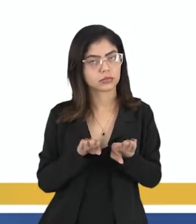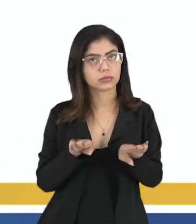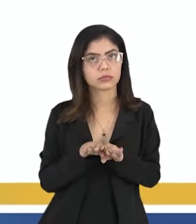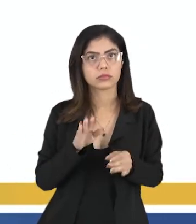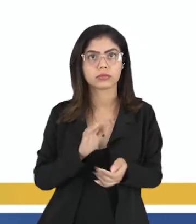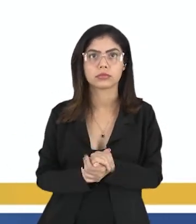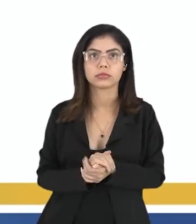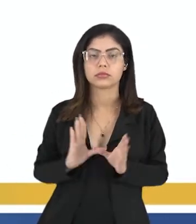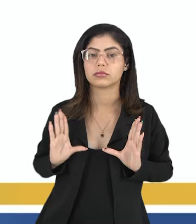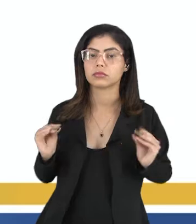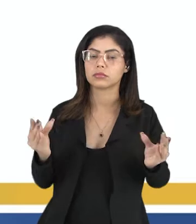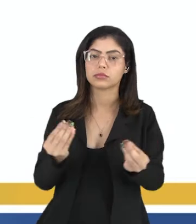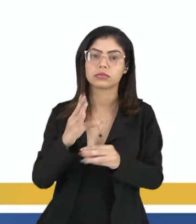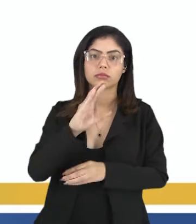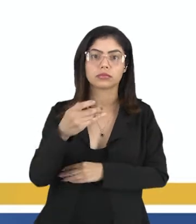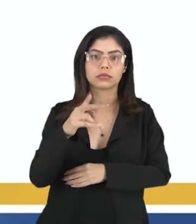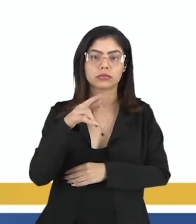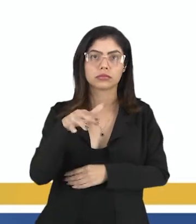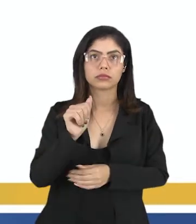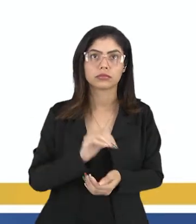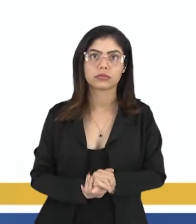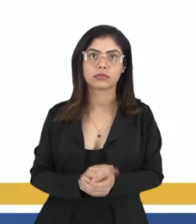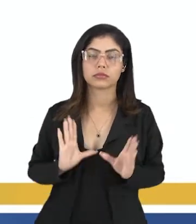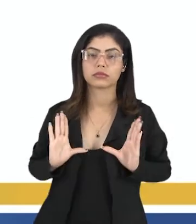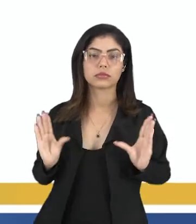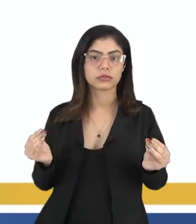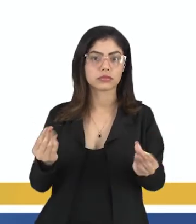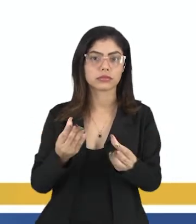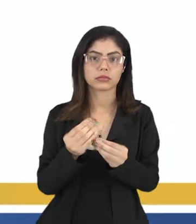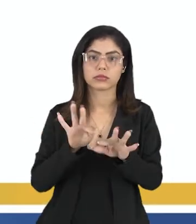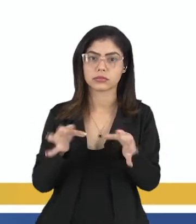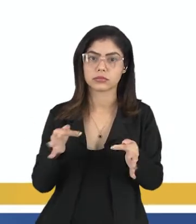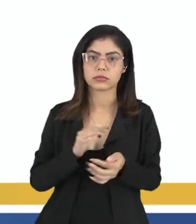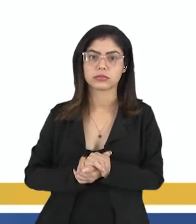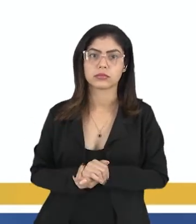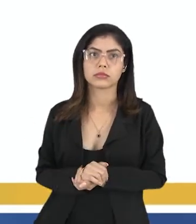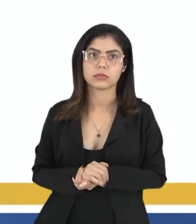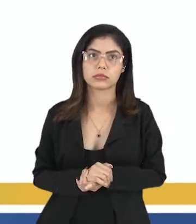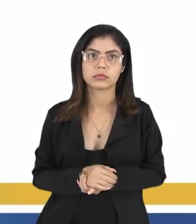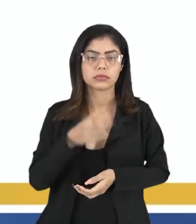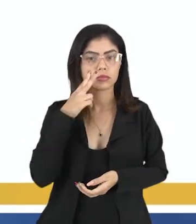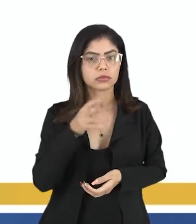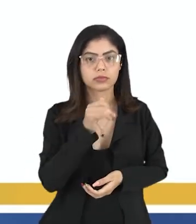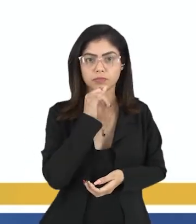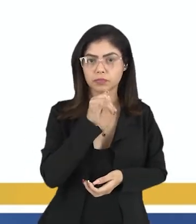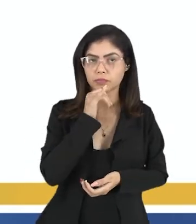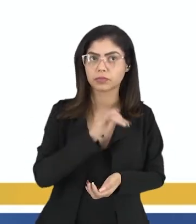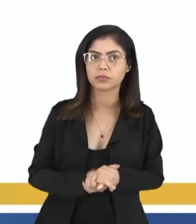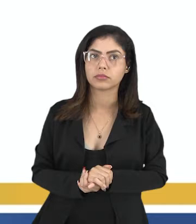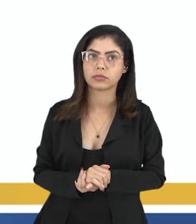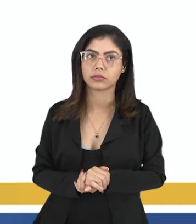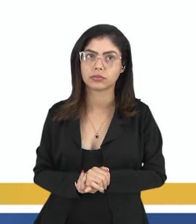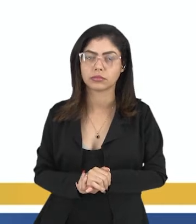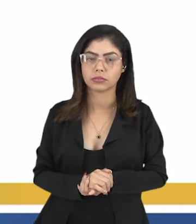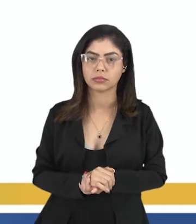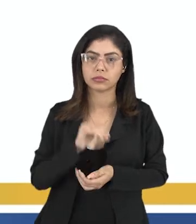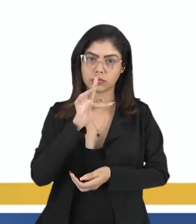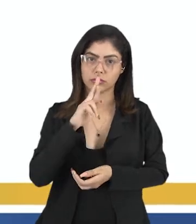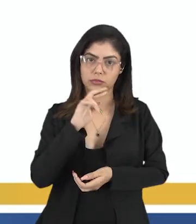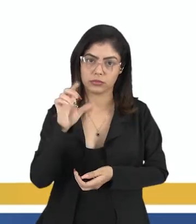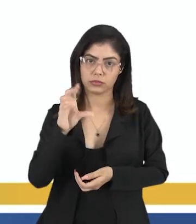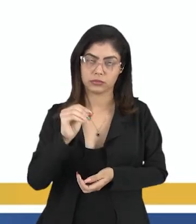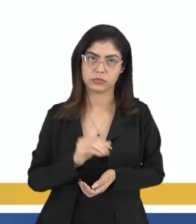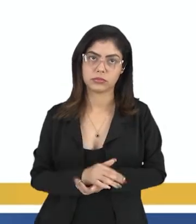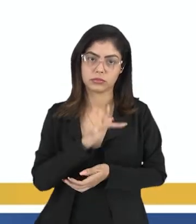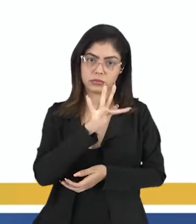também uma substância composta e uma substância simples. Vamos ver aqui um exemplo? Então, nós temos aqui o